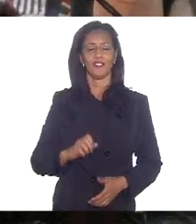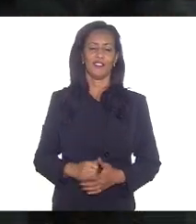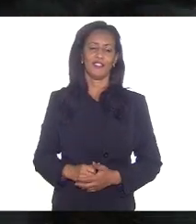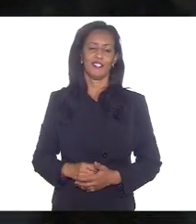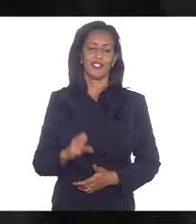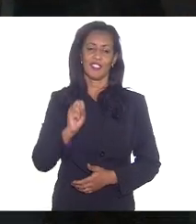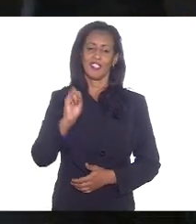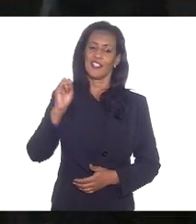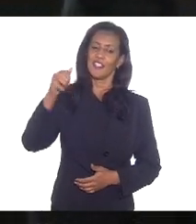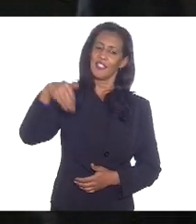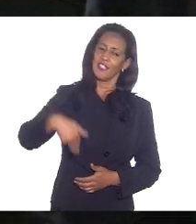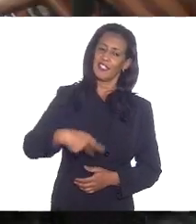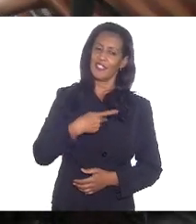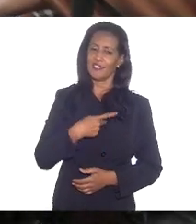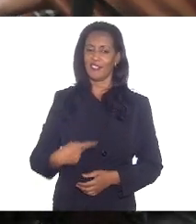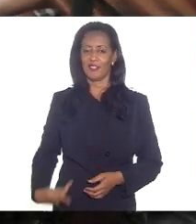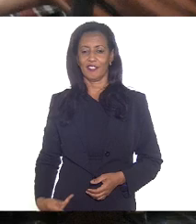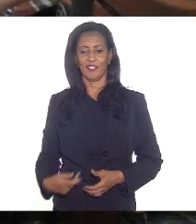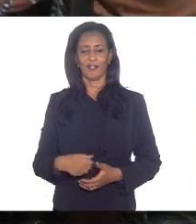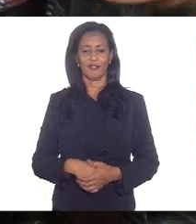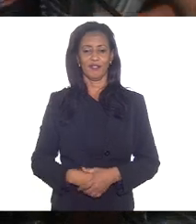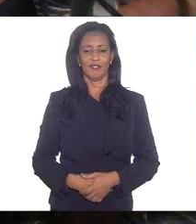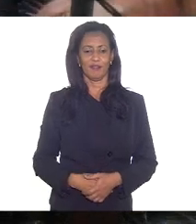Meu voto é sim, presidente.